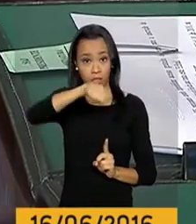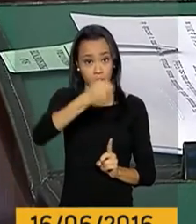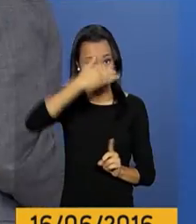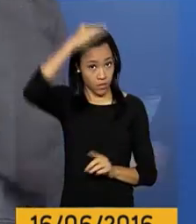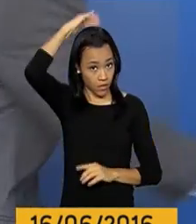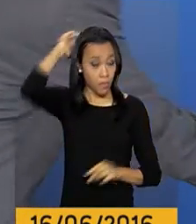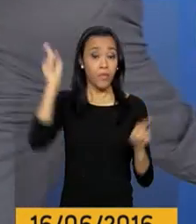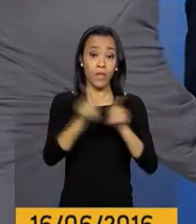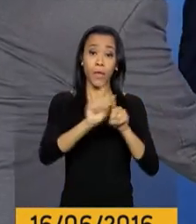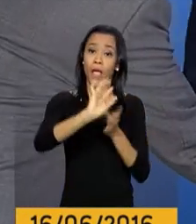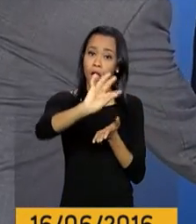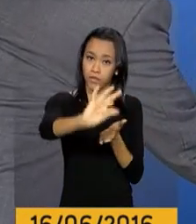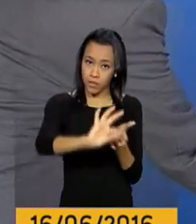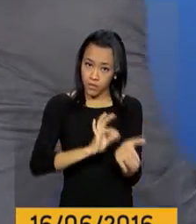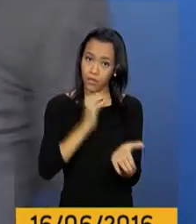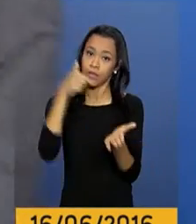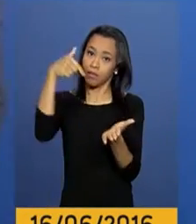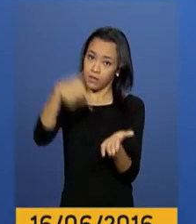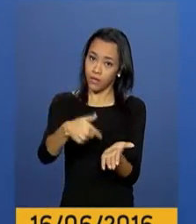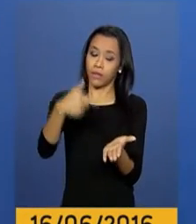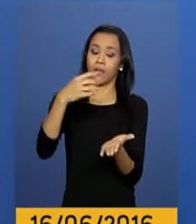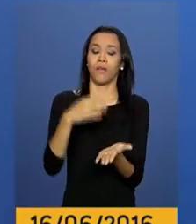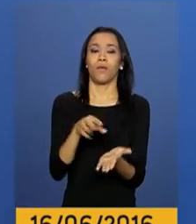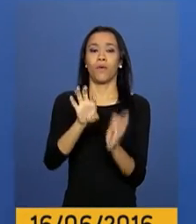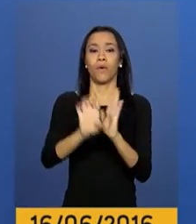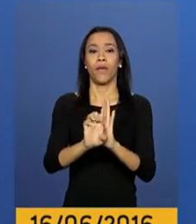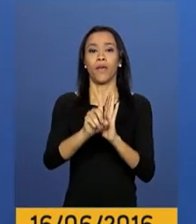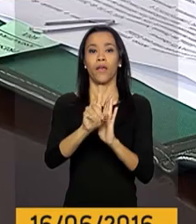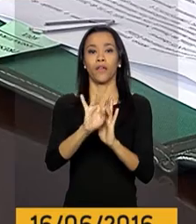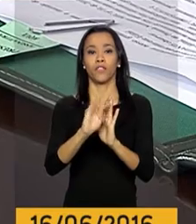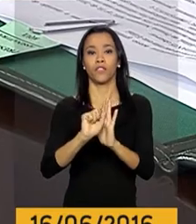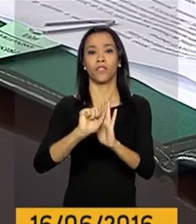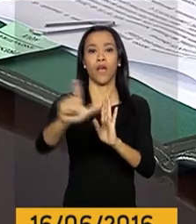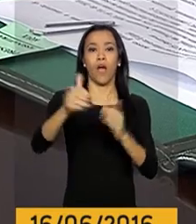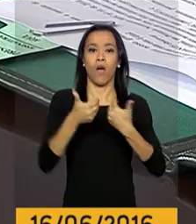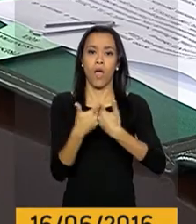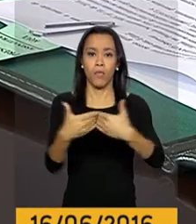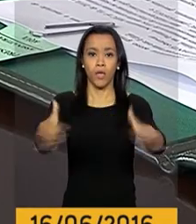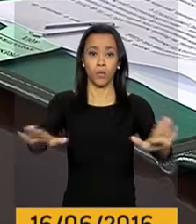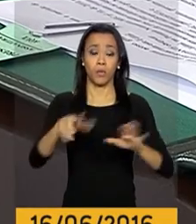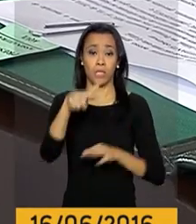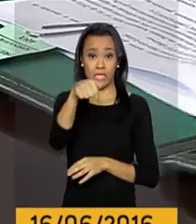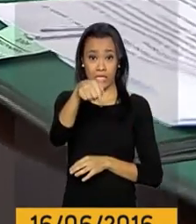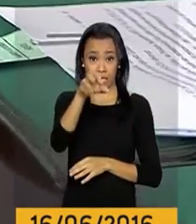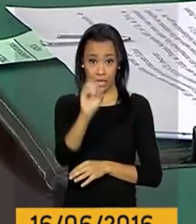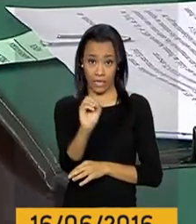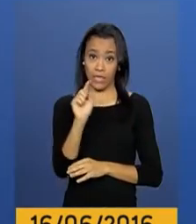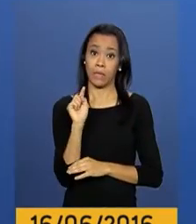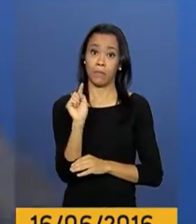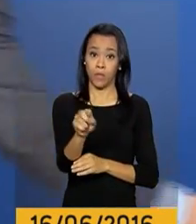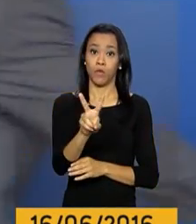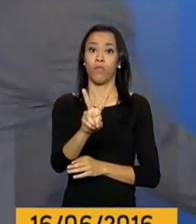edital FIES 2016, segundo semestre, para a abertura de 70 mil vagas.